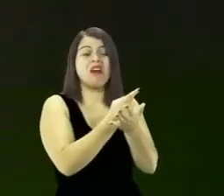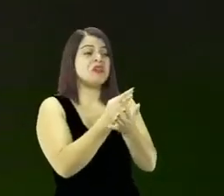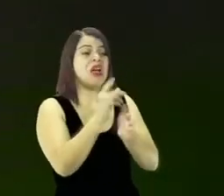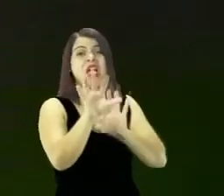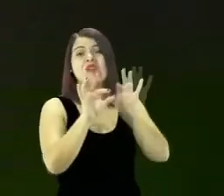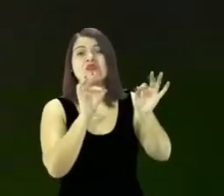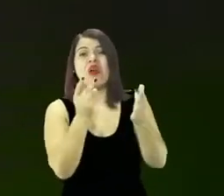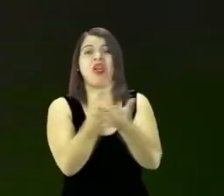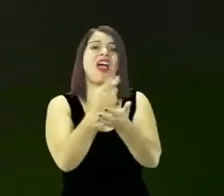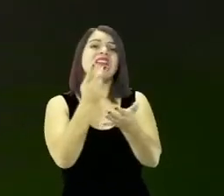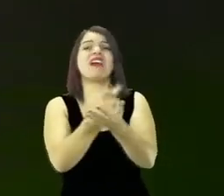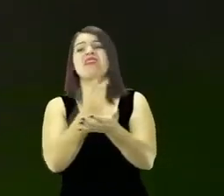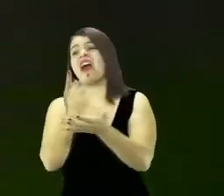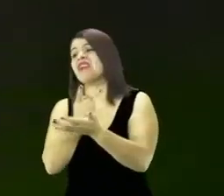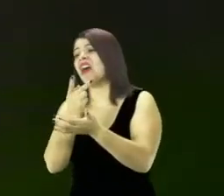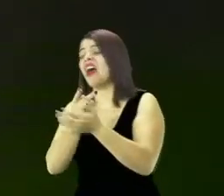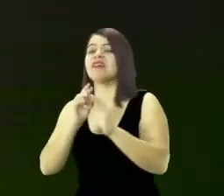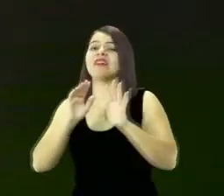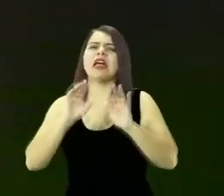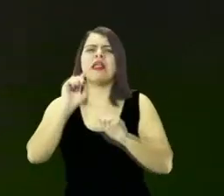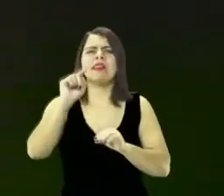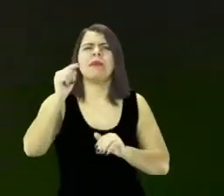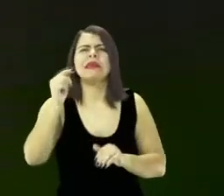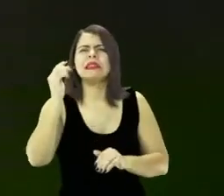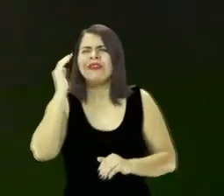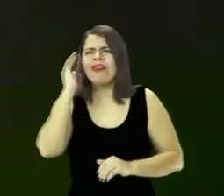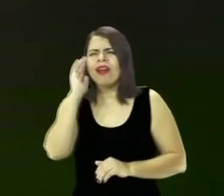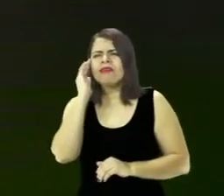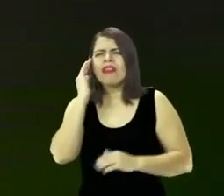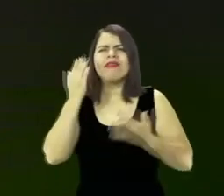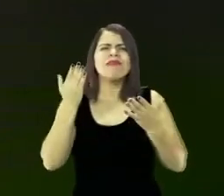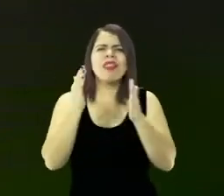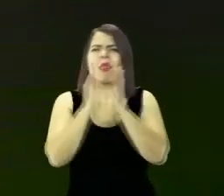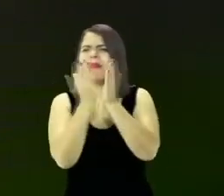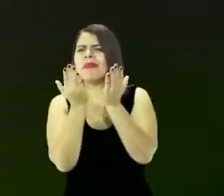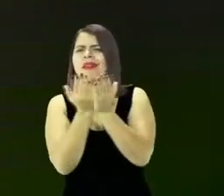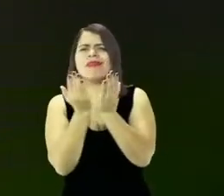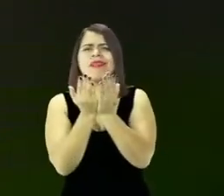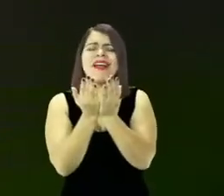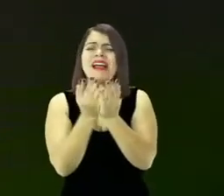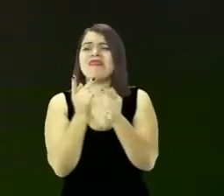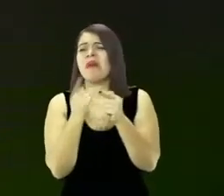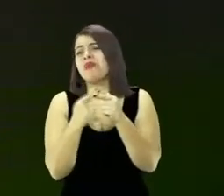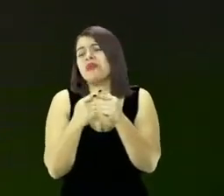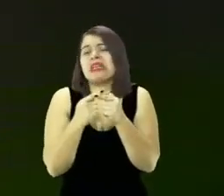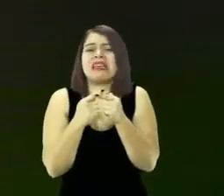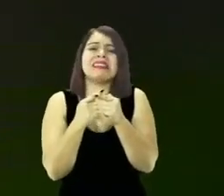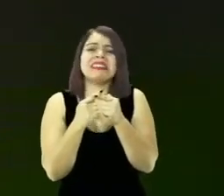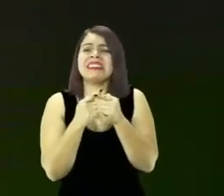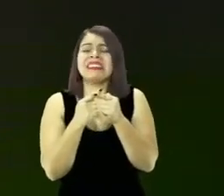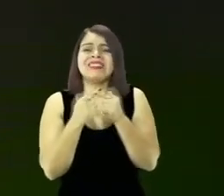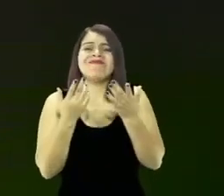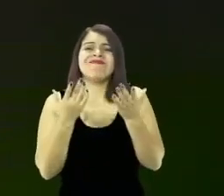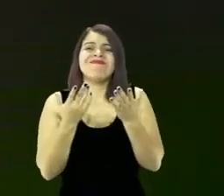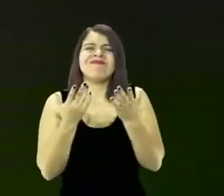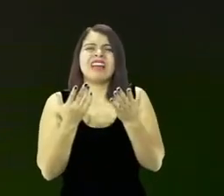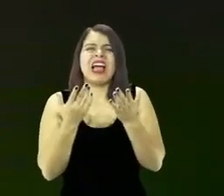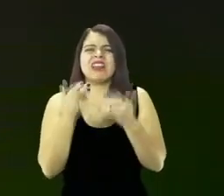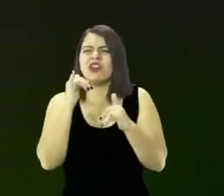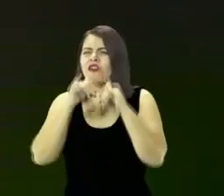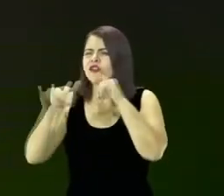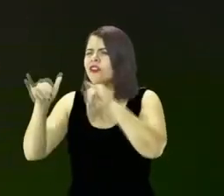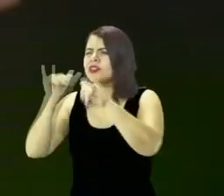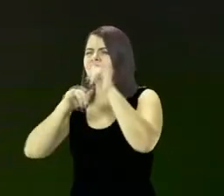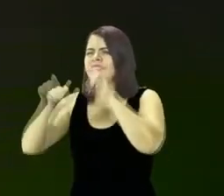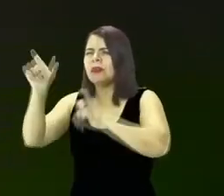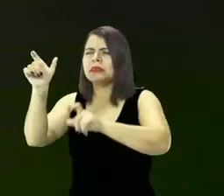Depois que você vai entendendo a palavra você vai entendendo porque que mesmo dizendo muitas coisas para as pessoas elas continuam errando, errando, errando